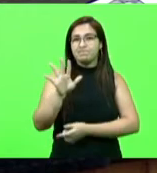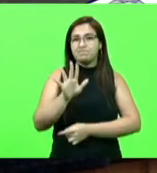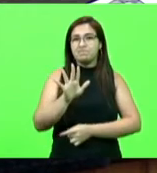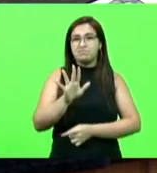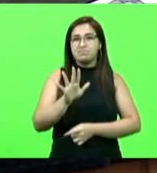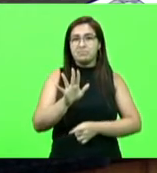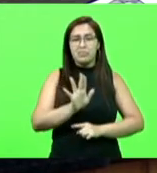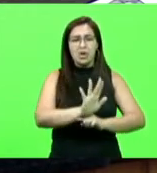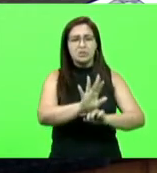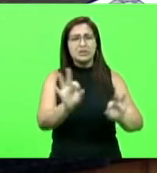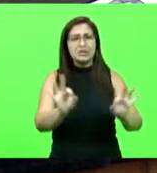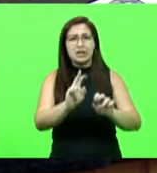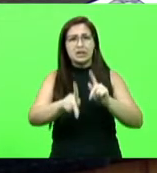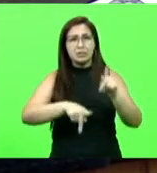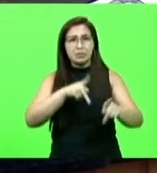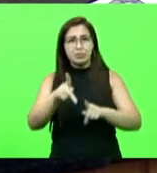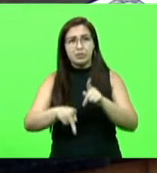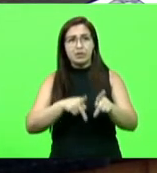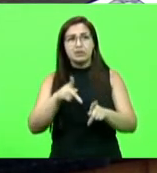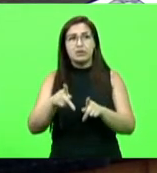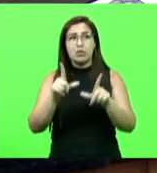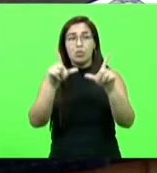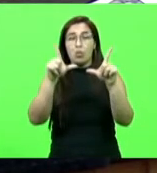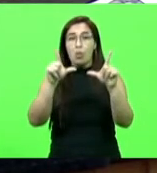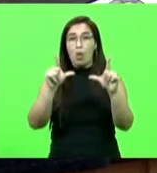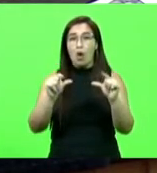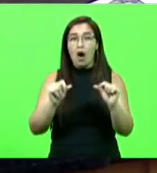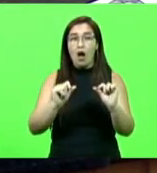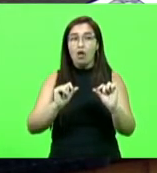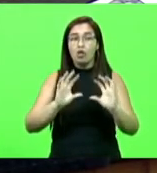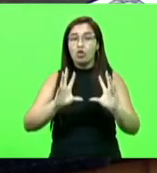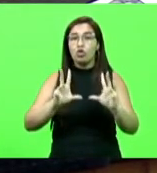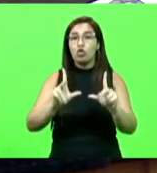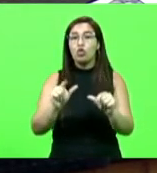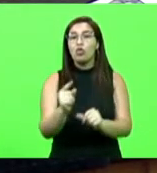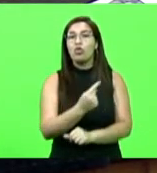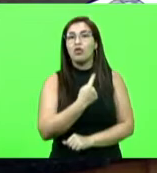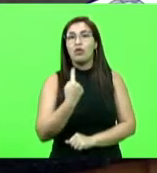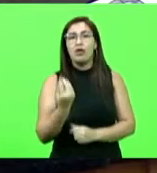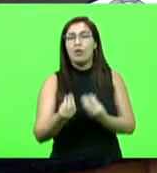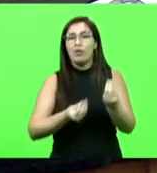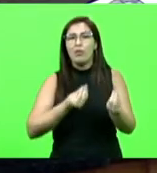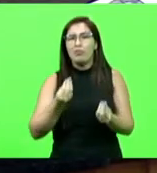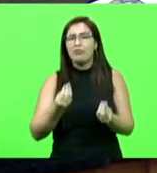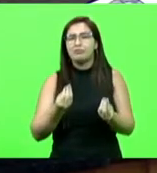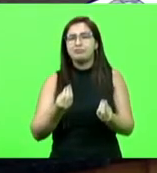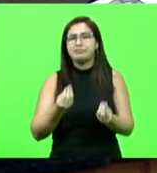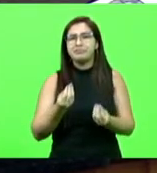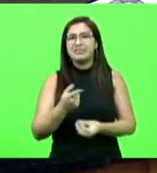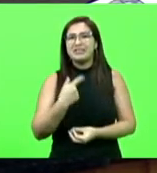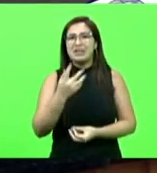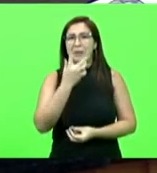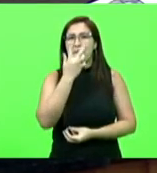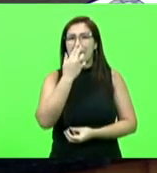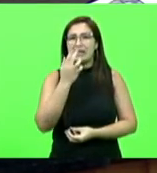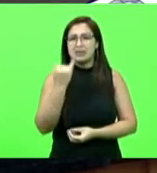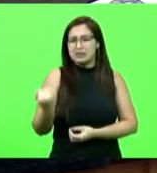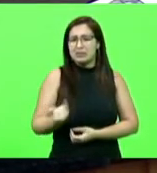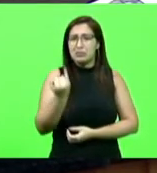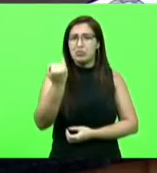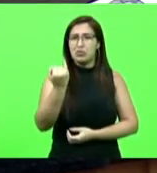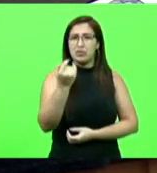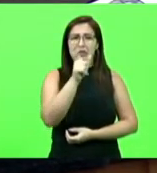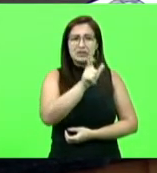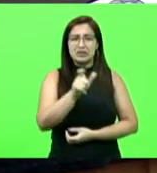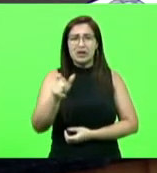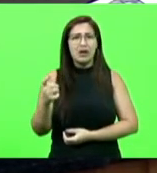não serve ao cidadão, diminui todos nós a condição de insignificância, nós